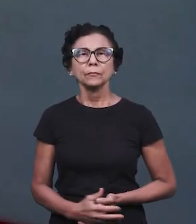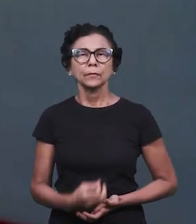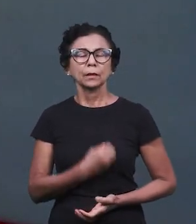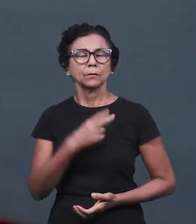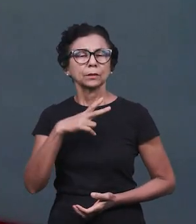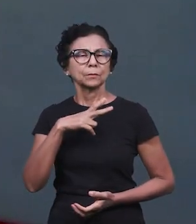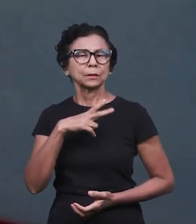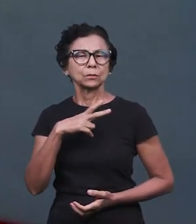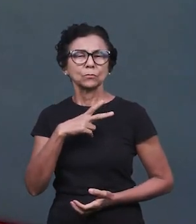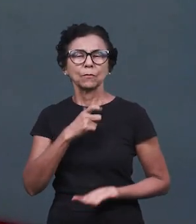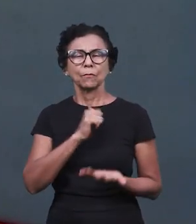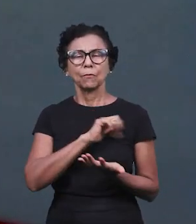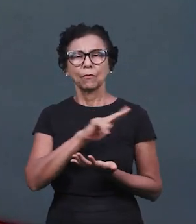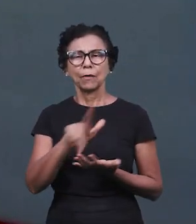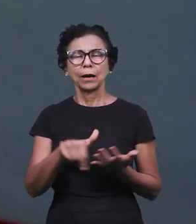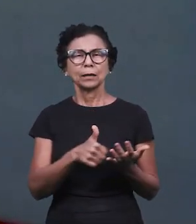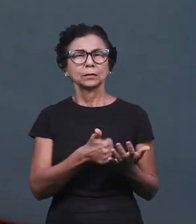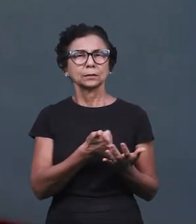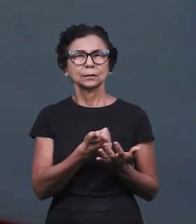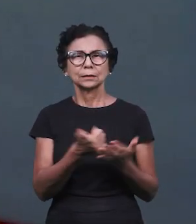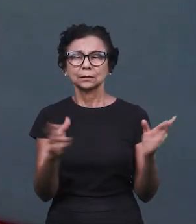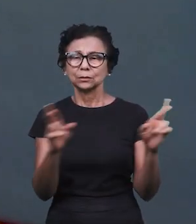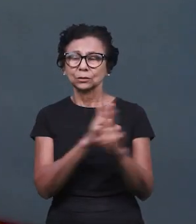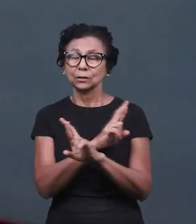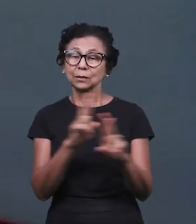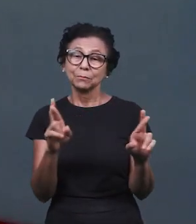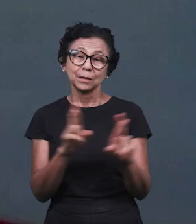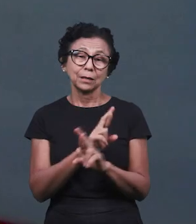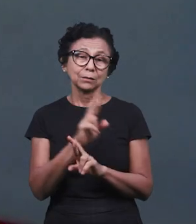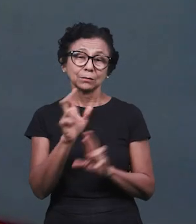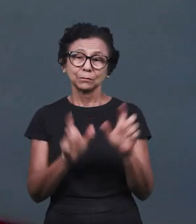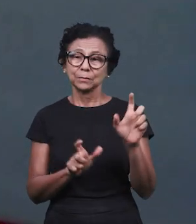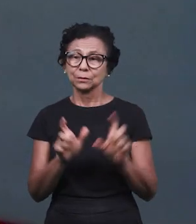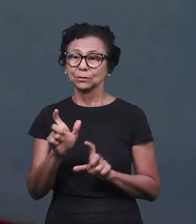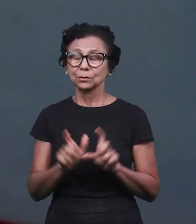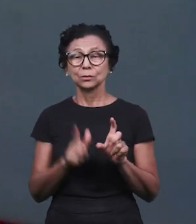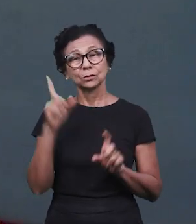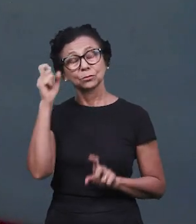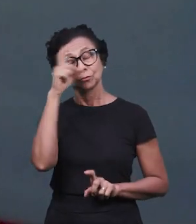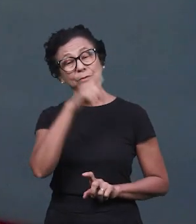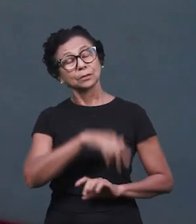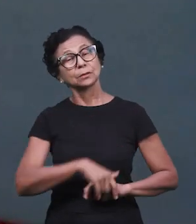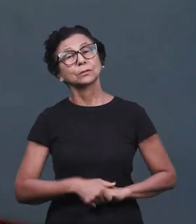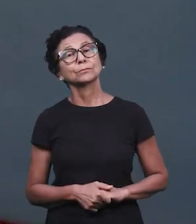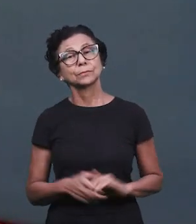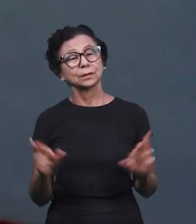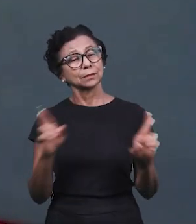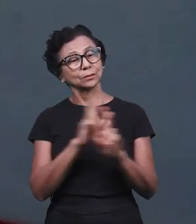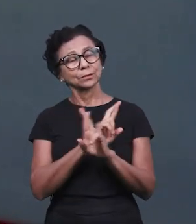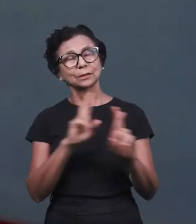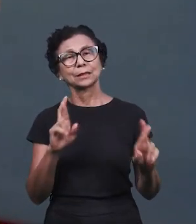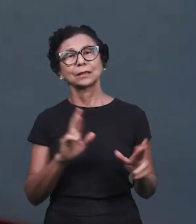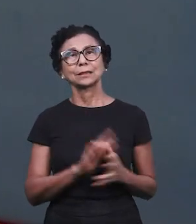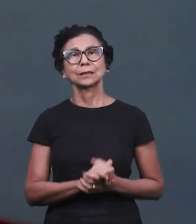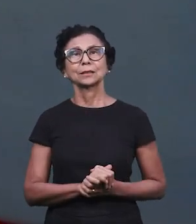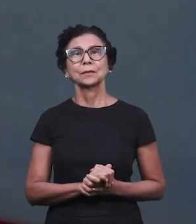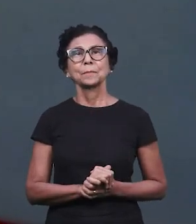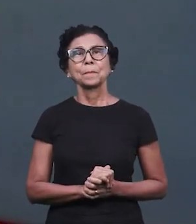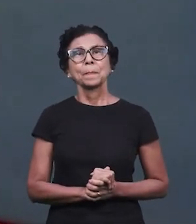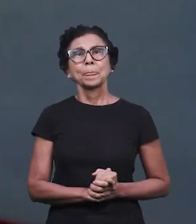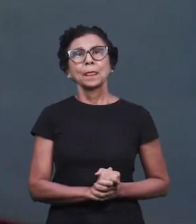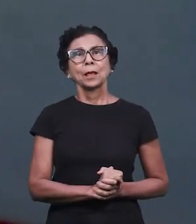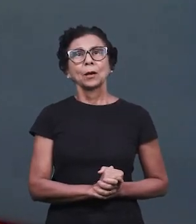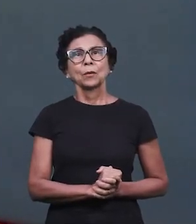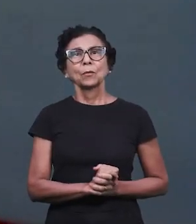múltiplos relacionamentos, e as pessoas também, é difícil para conviver, né? É difícil você conviver com uma pessoa que não tem